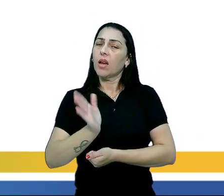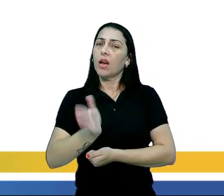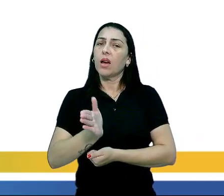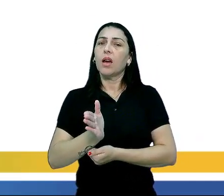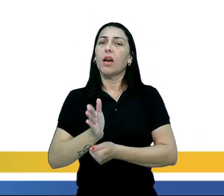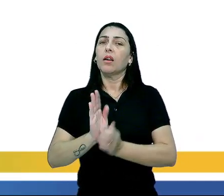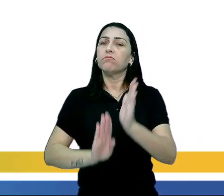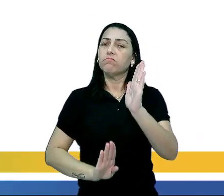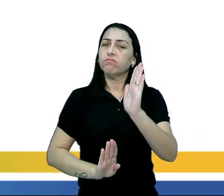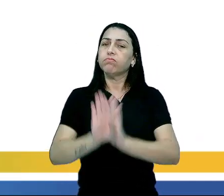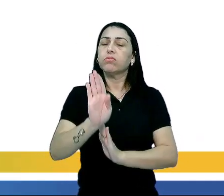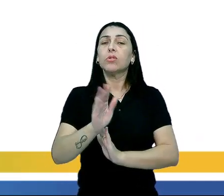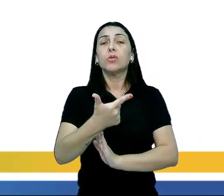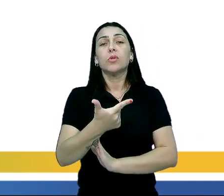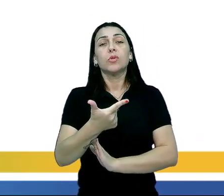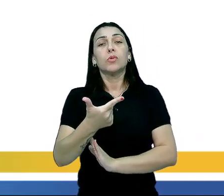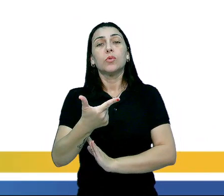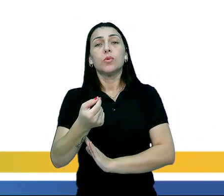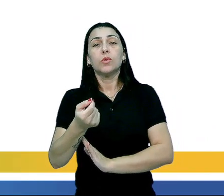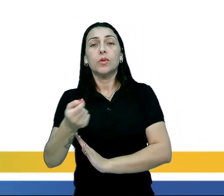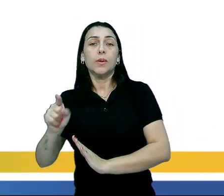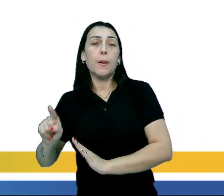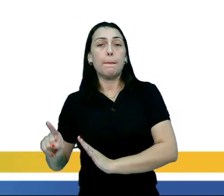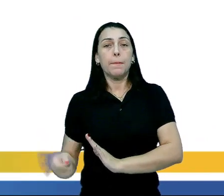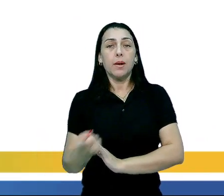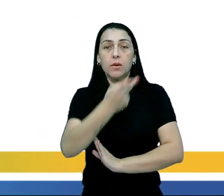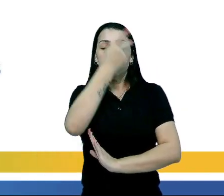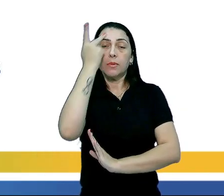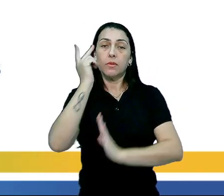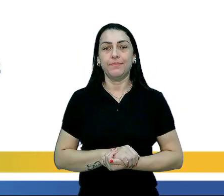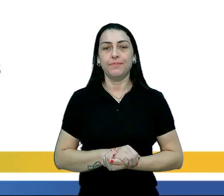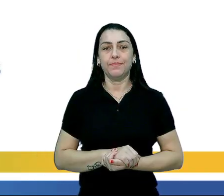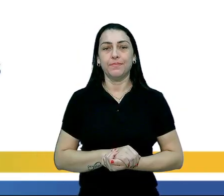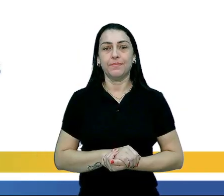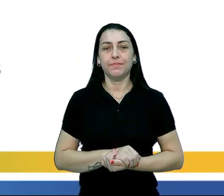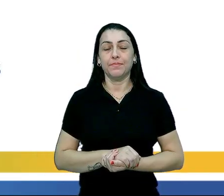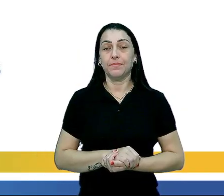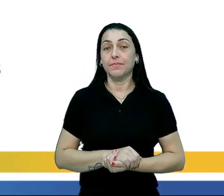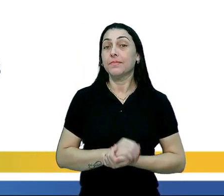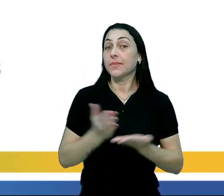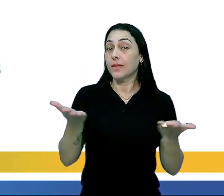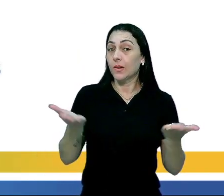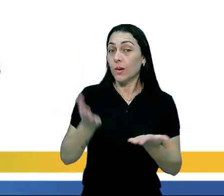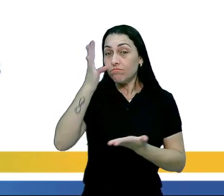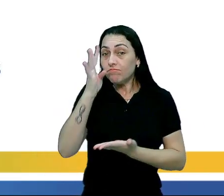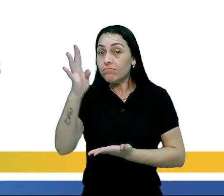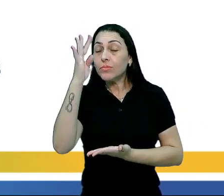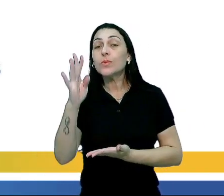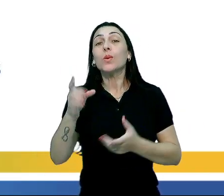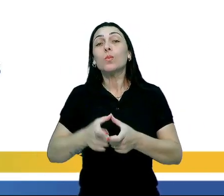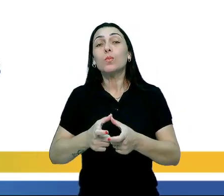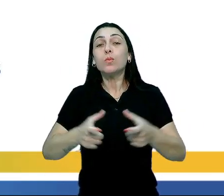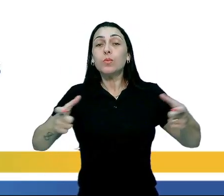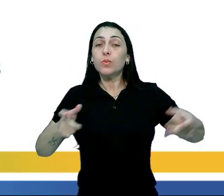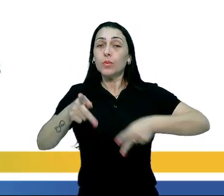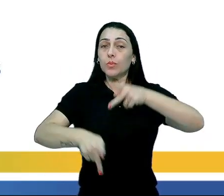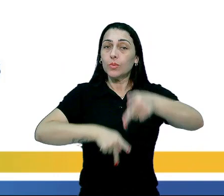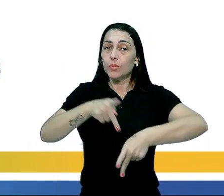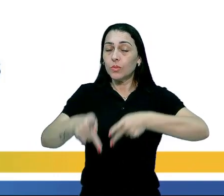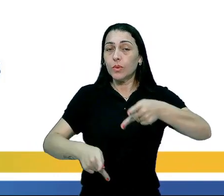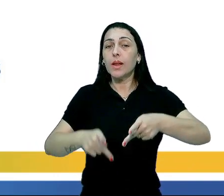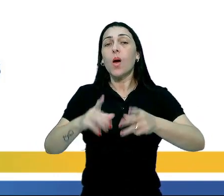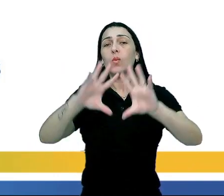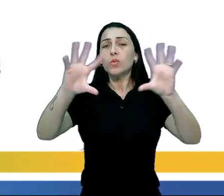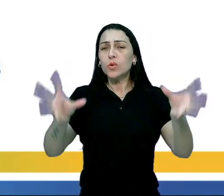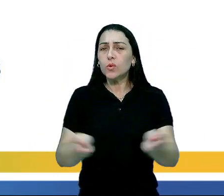já ultrapassou os seus 200 milhões de habitantes. Bom, chegamos nas teorias demográficas. Aqui é